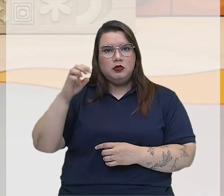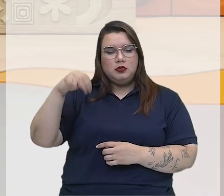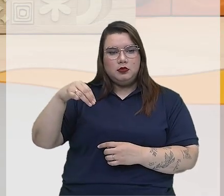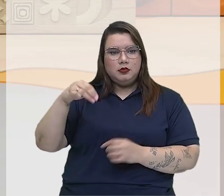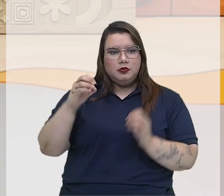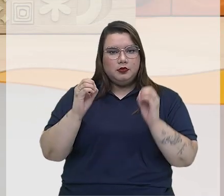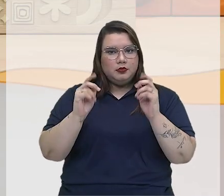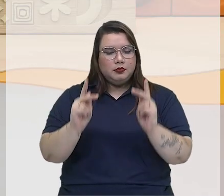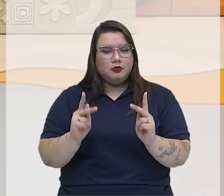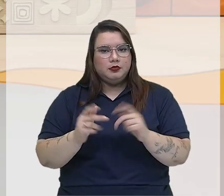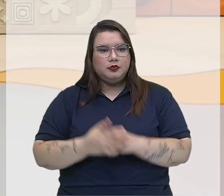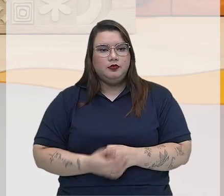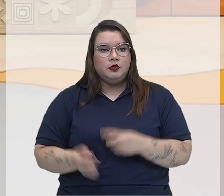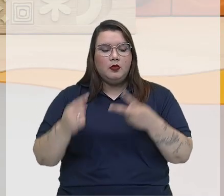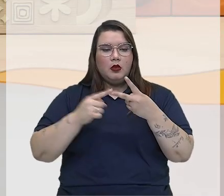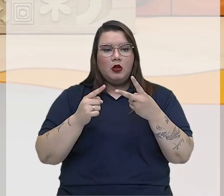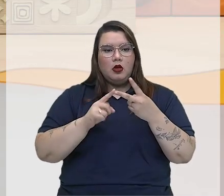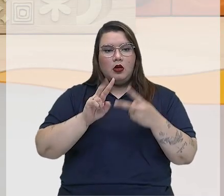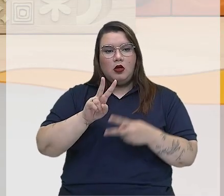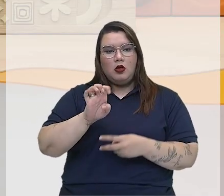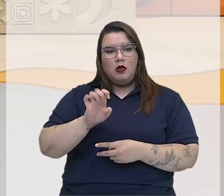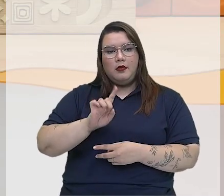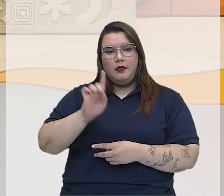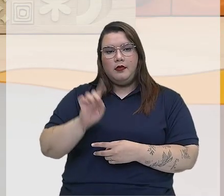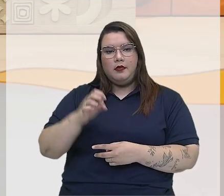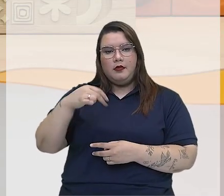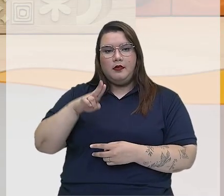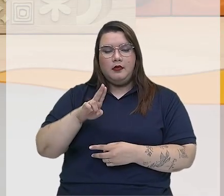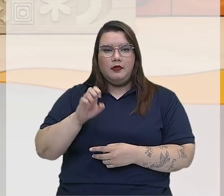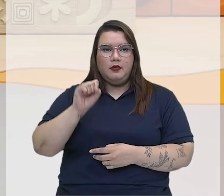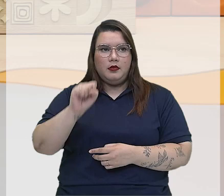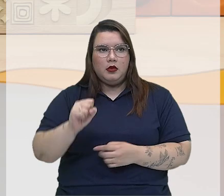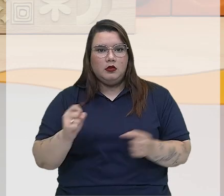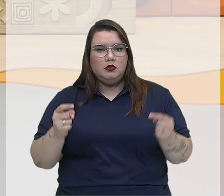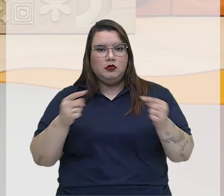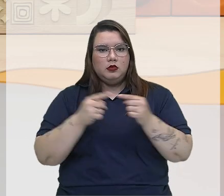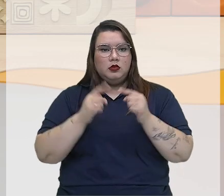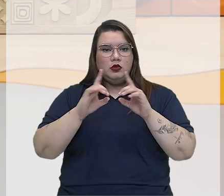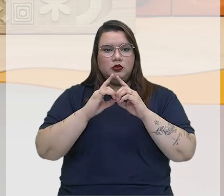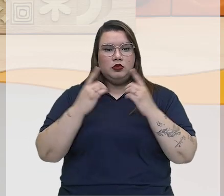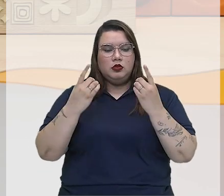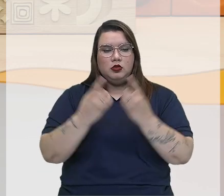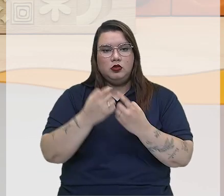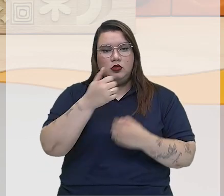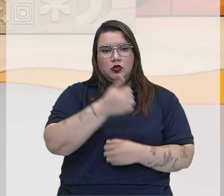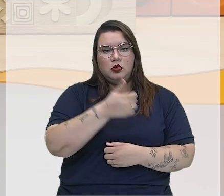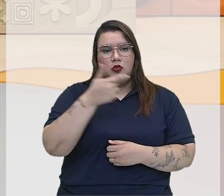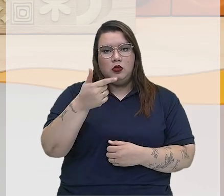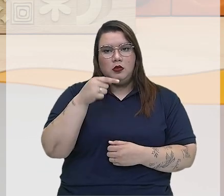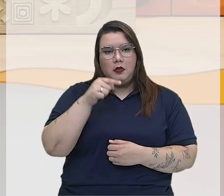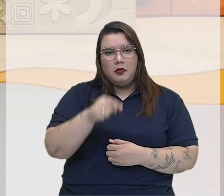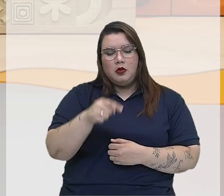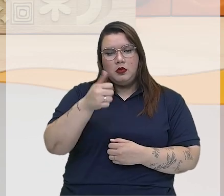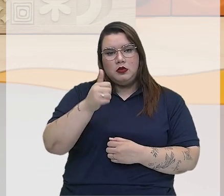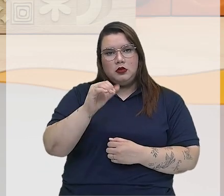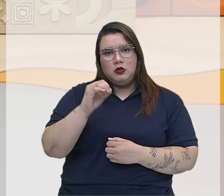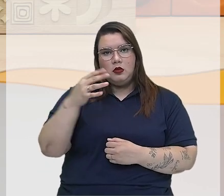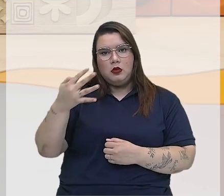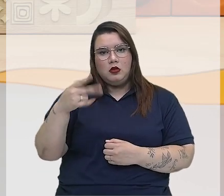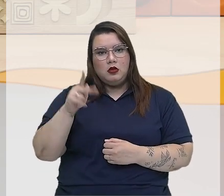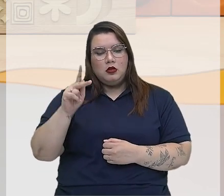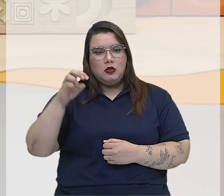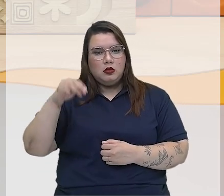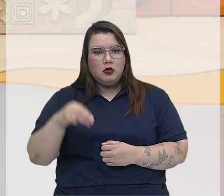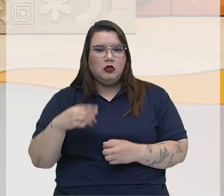4.880 quilômetros. Vênus é o segundo planeta, ele tem um diâmetro de